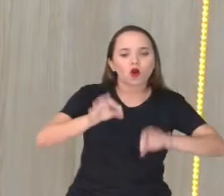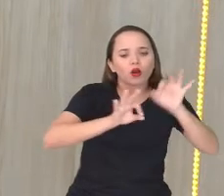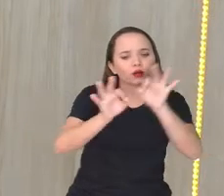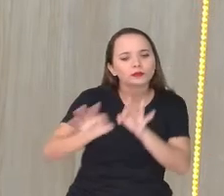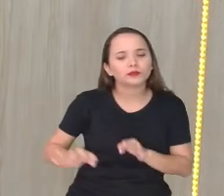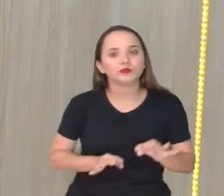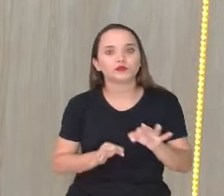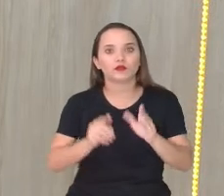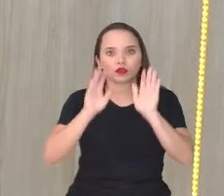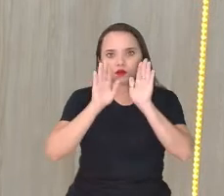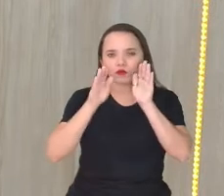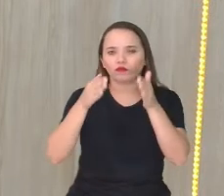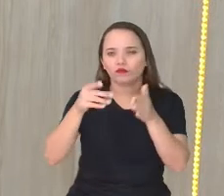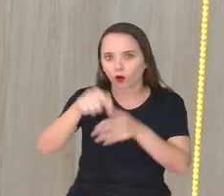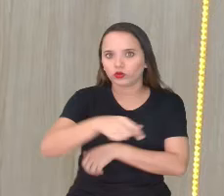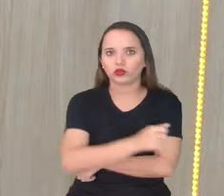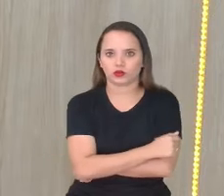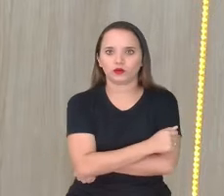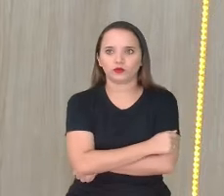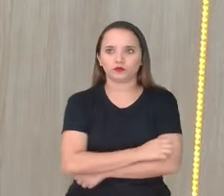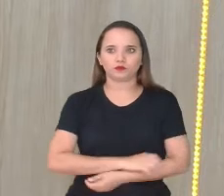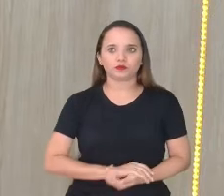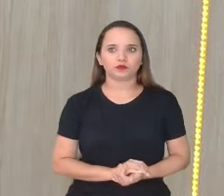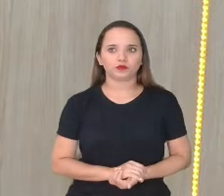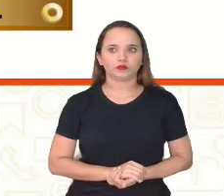para esse estudante.